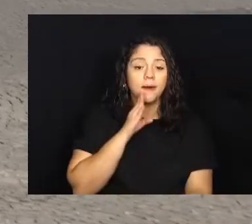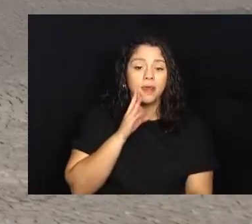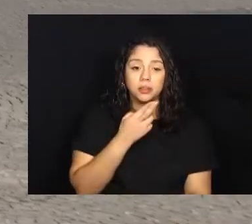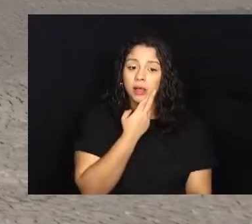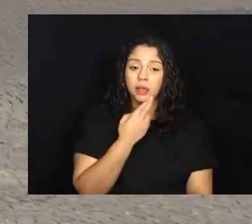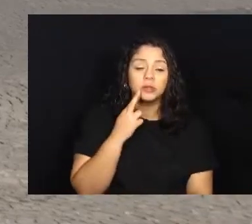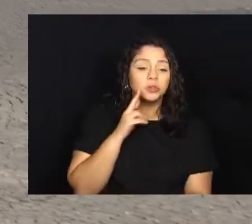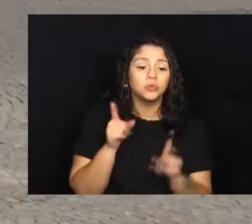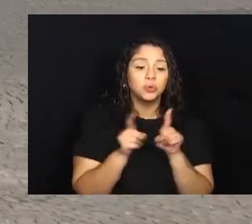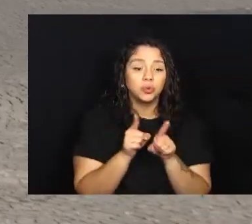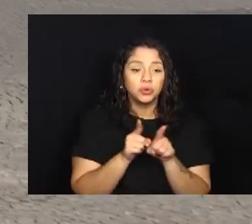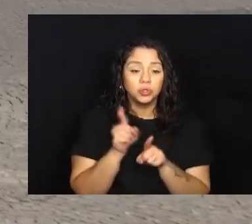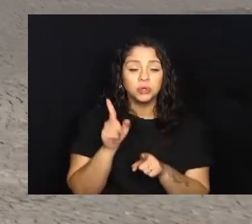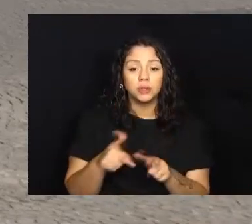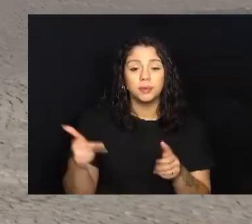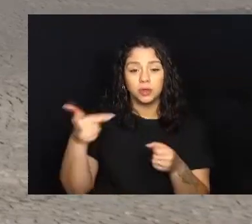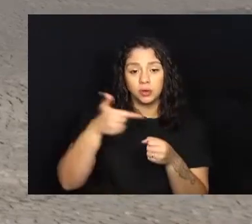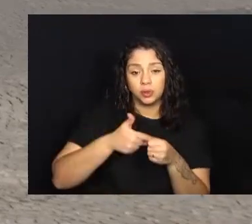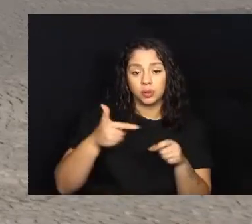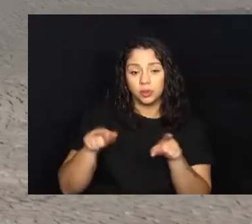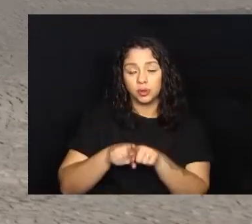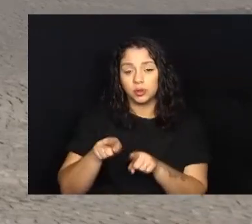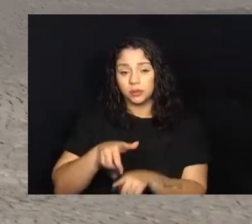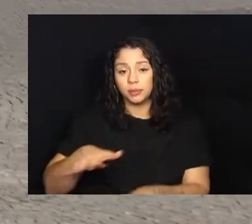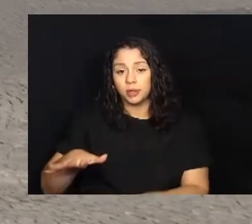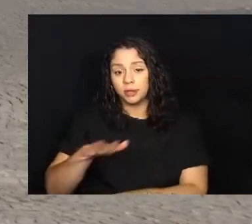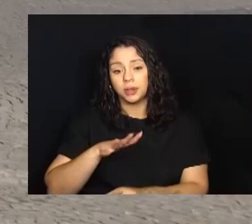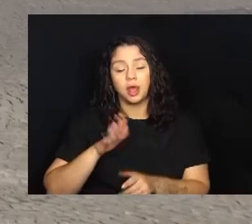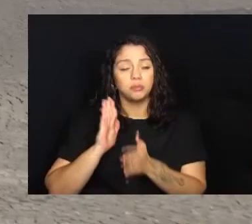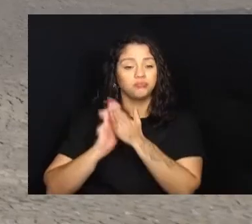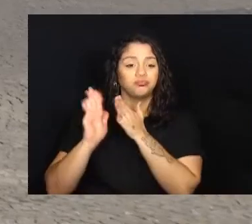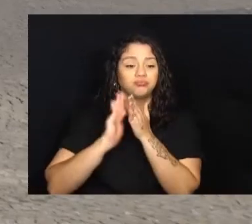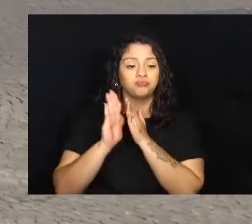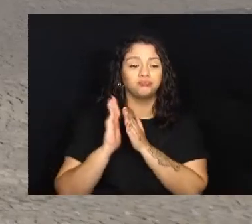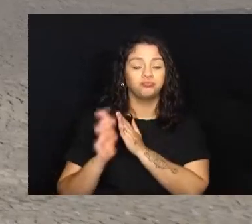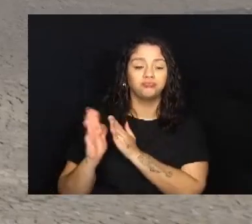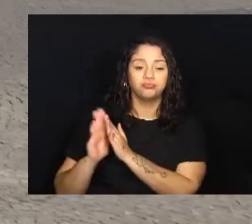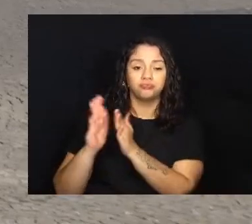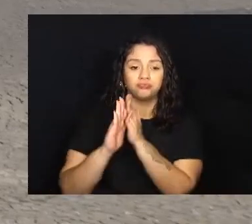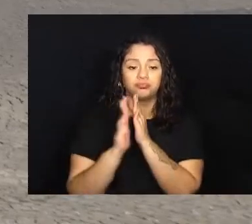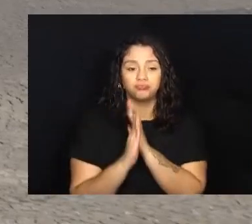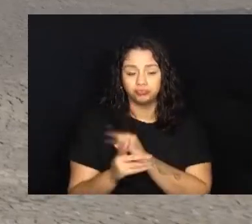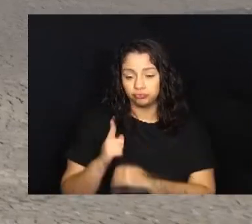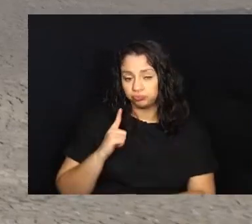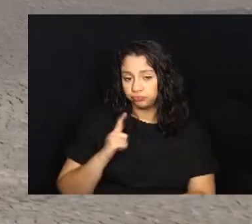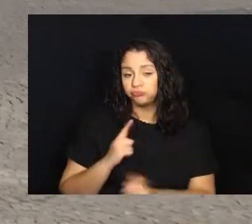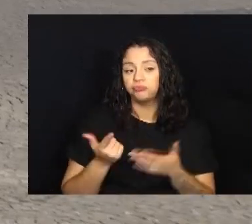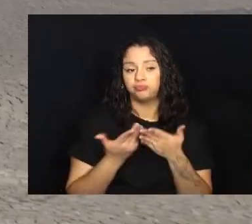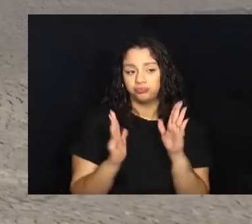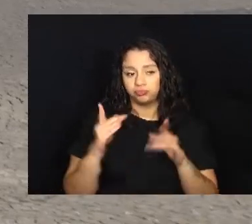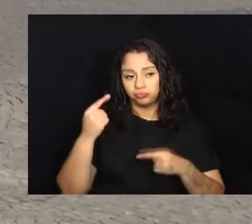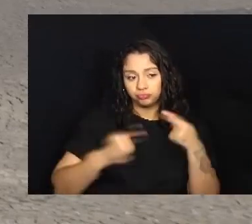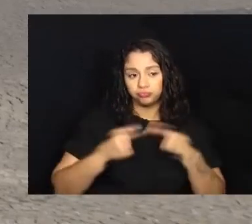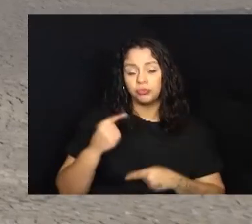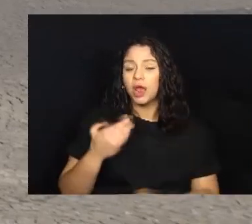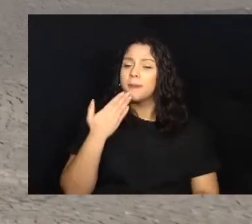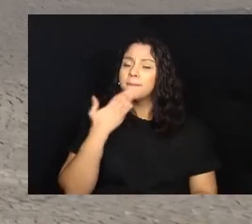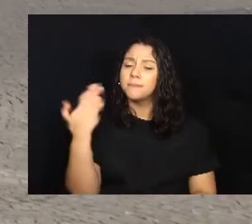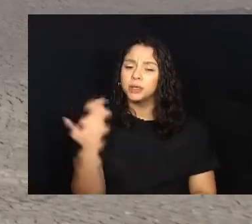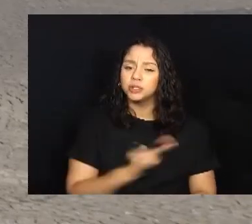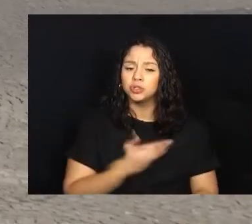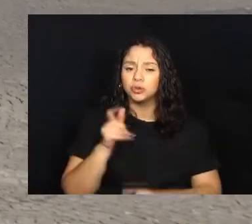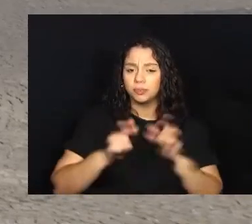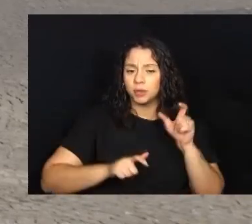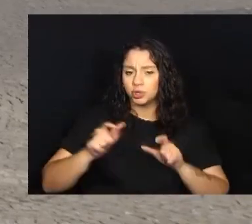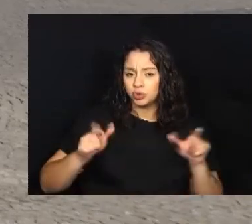restaurantes, postos de combustível e até mesmo no setor da moda. Ele ainda esclareceu que o debate foi aberto